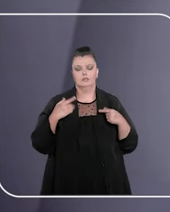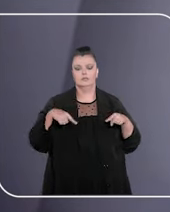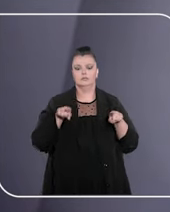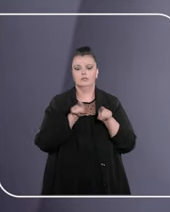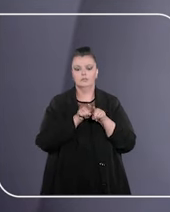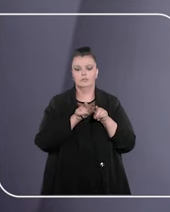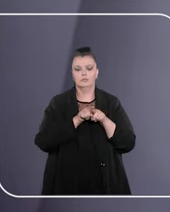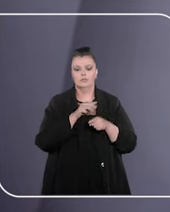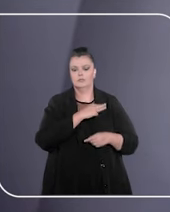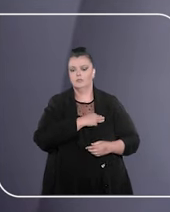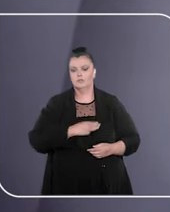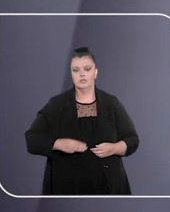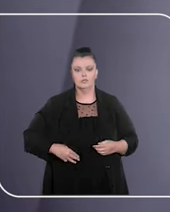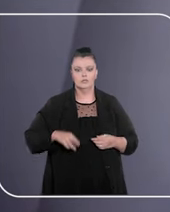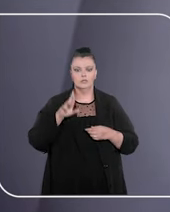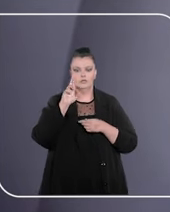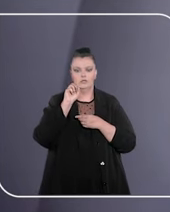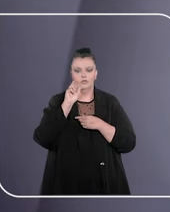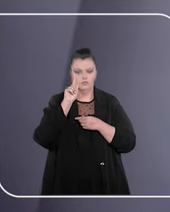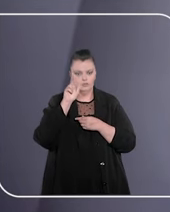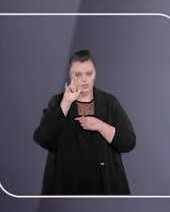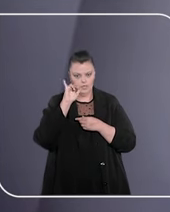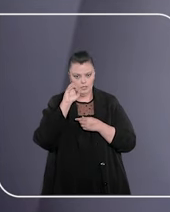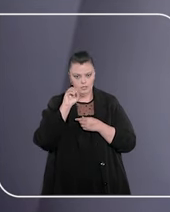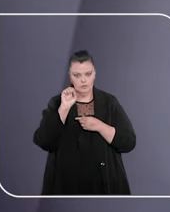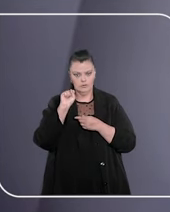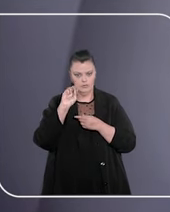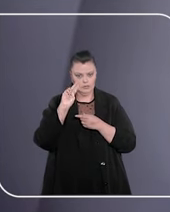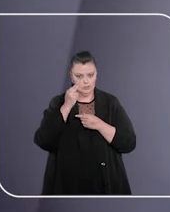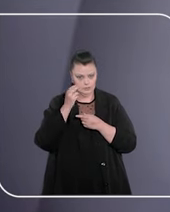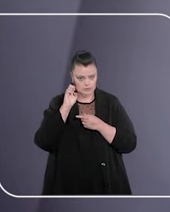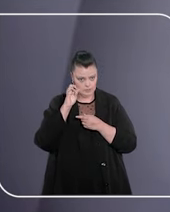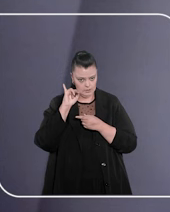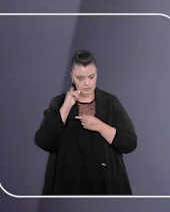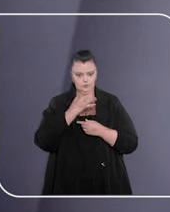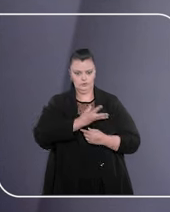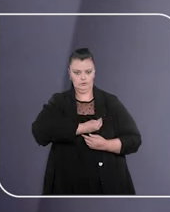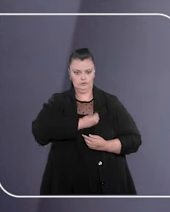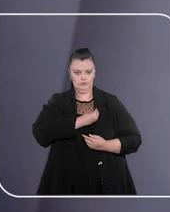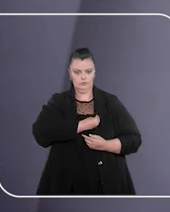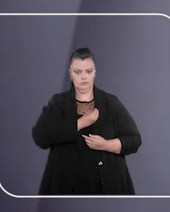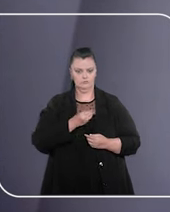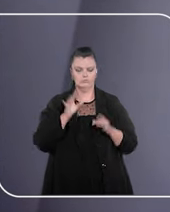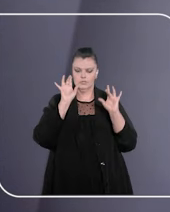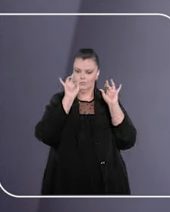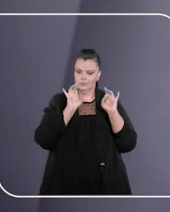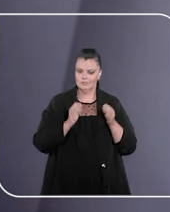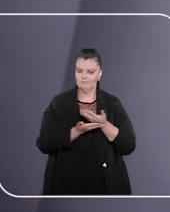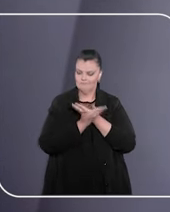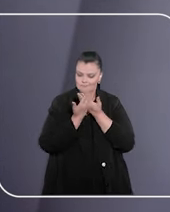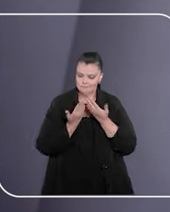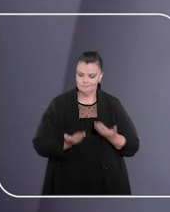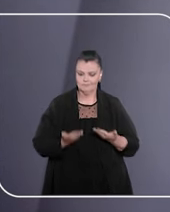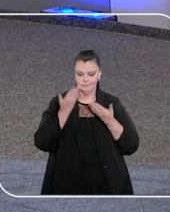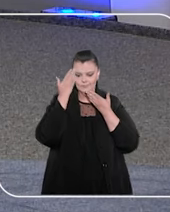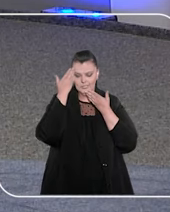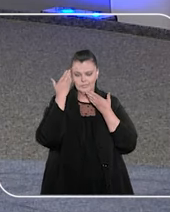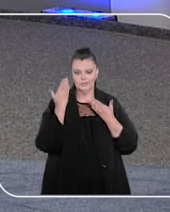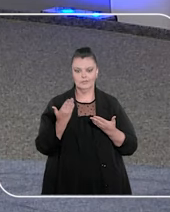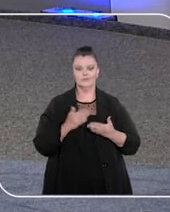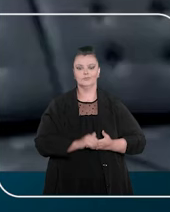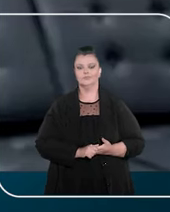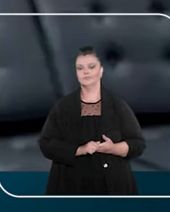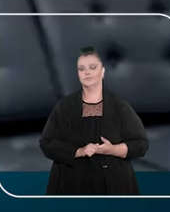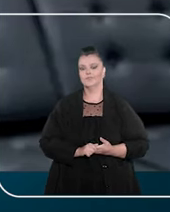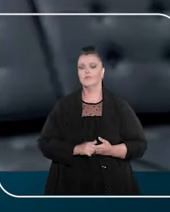forma ao ministro Rogério Schietti Cruz pela presença neste Entender Direito Especial. Ministro, muito obrigado.